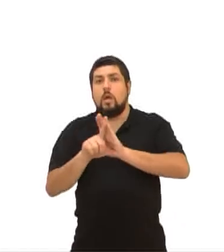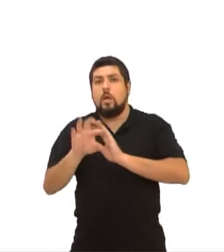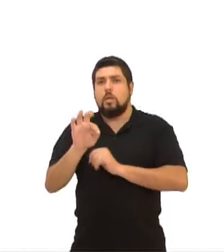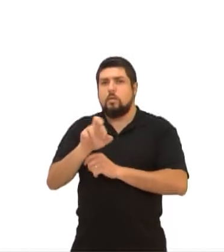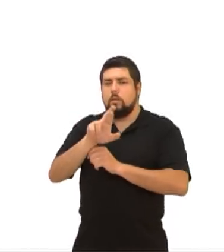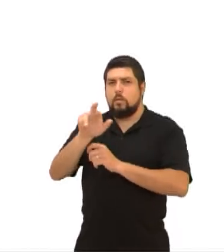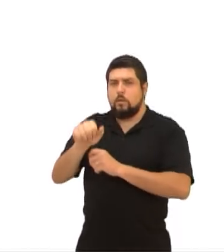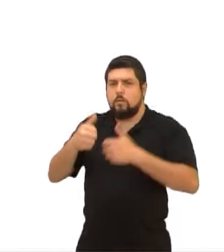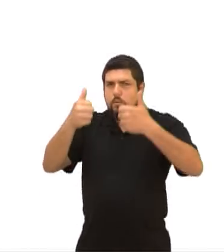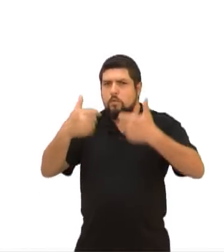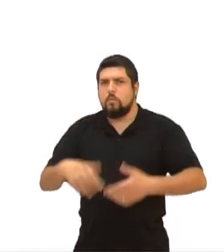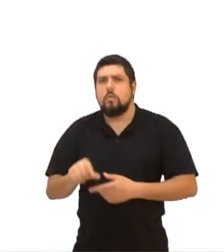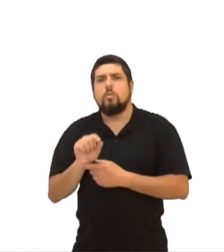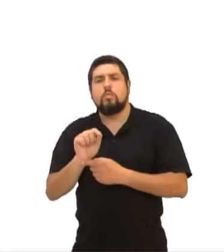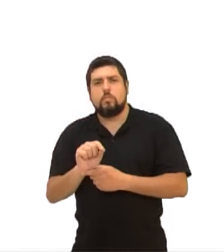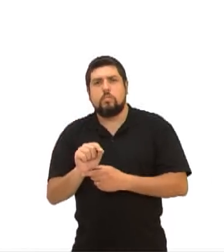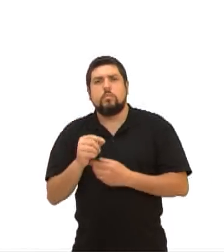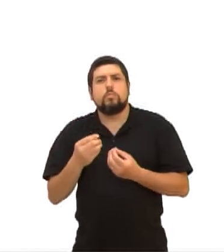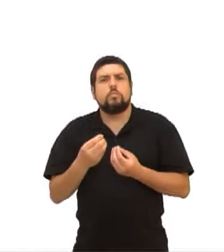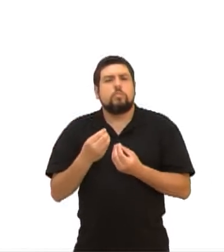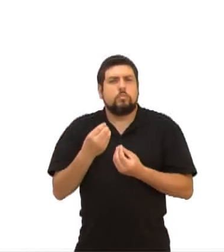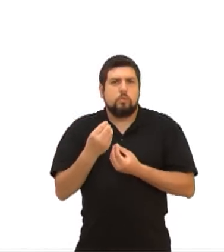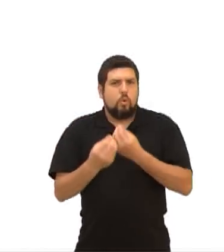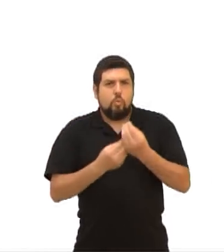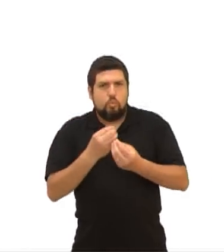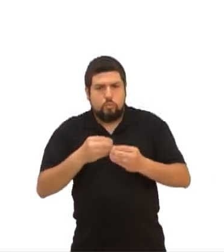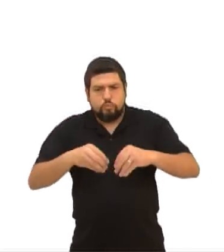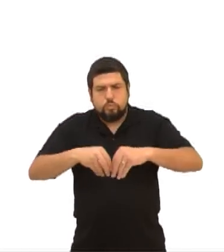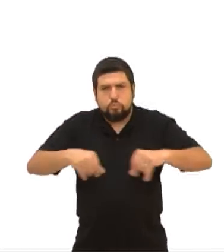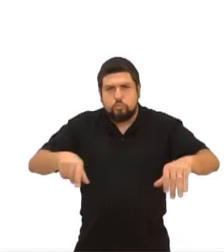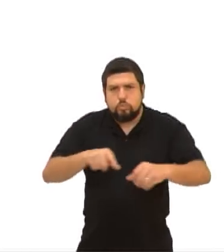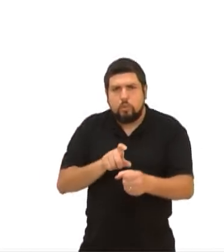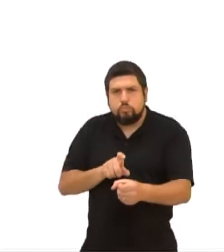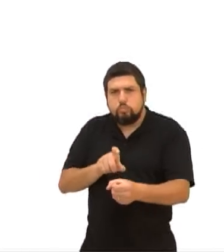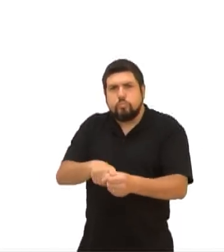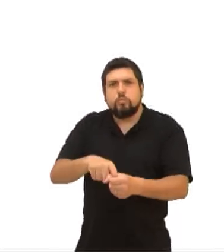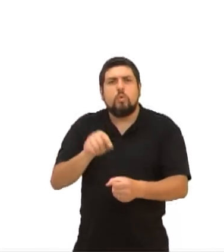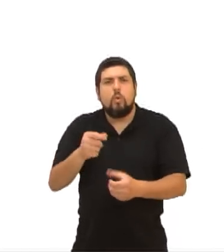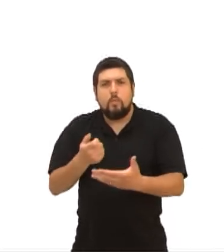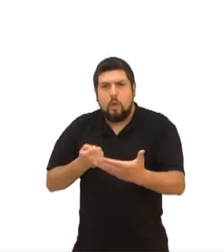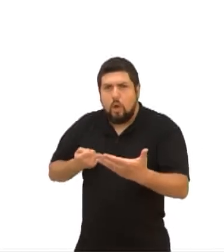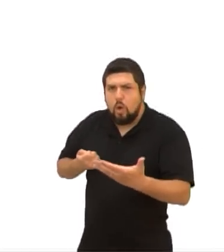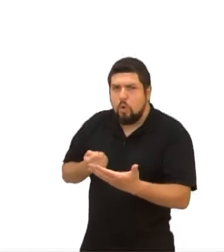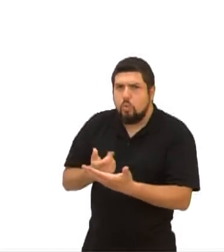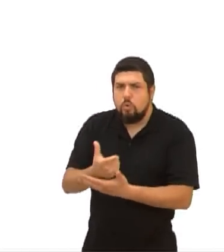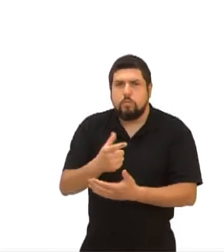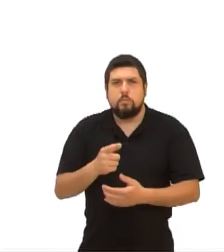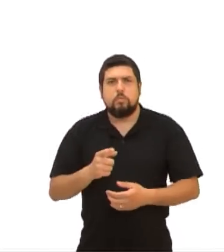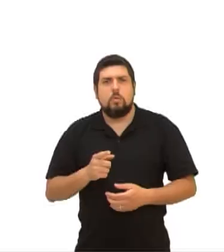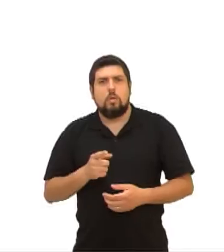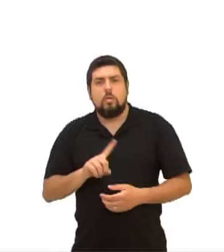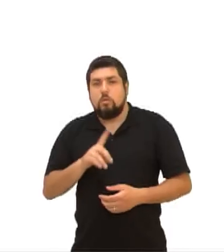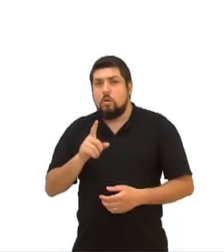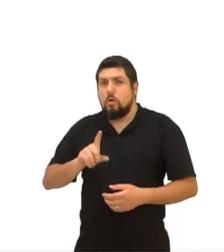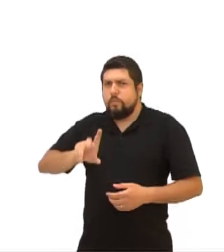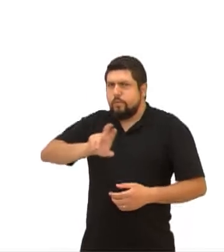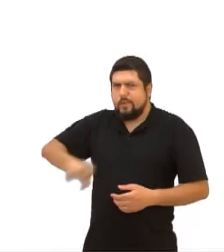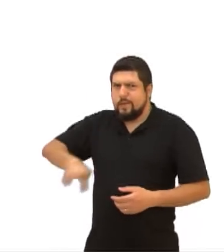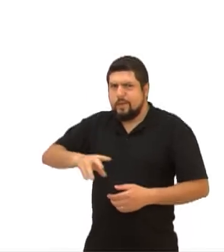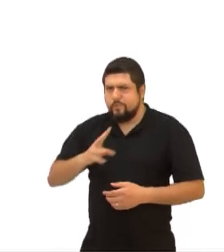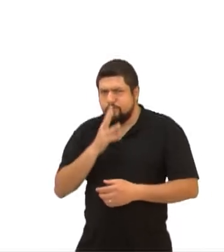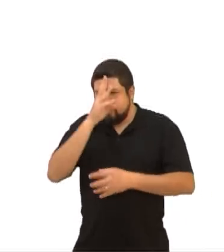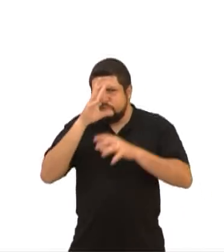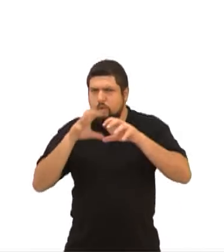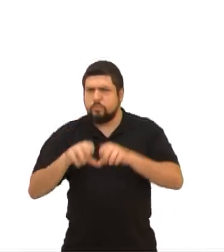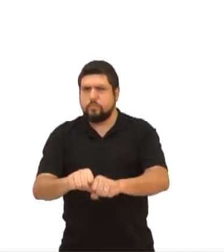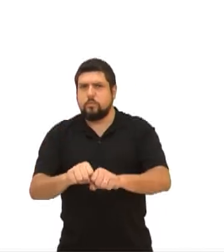o meio correto de adquirir a propriedade da terra era a compra e não mais a posse da terra, como era